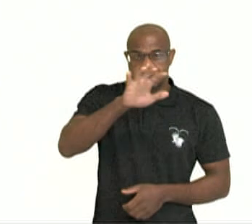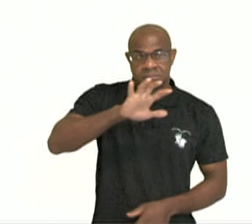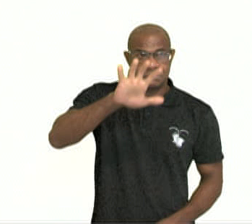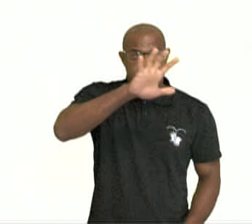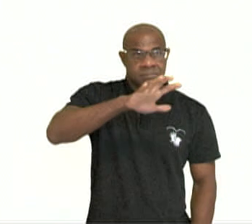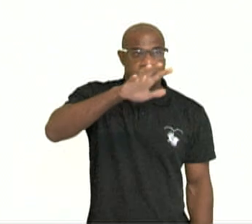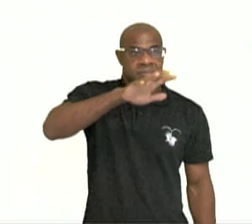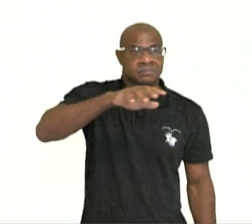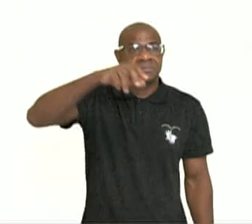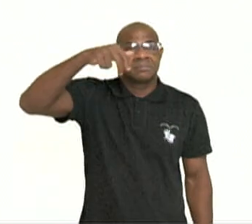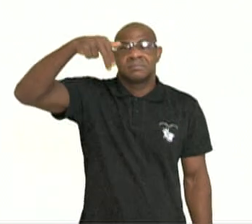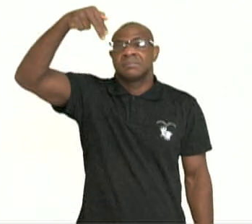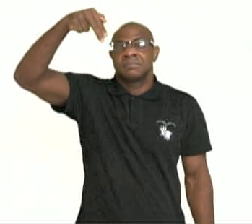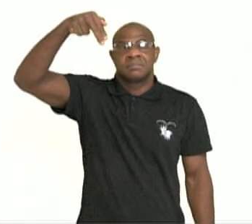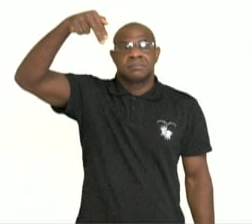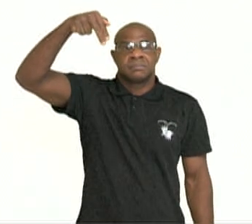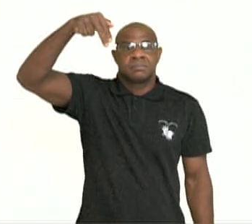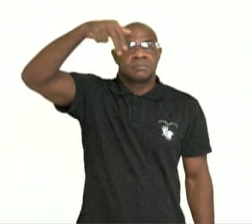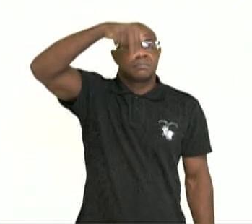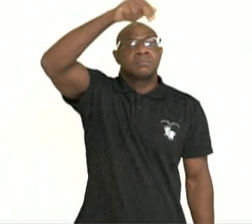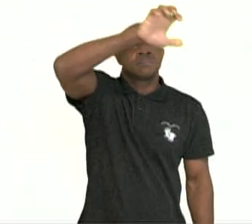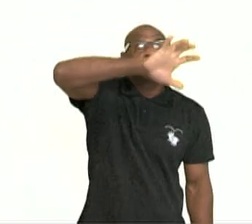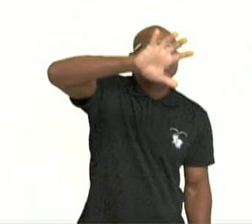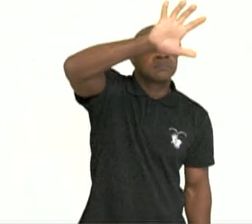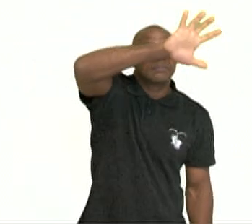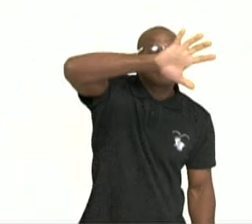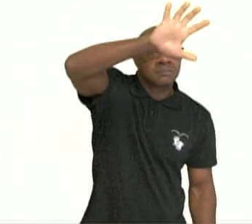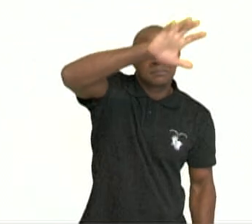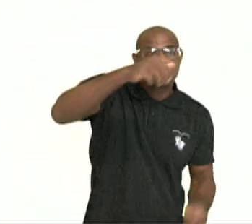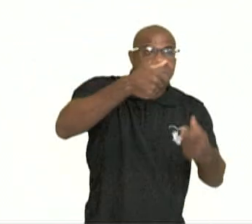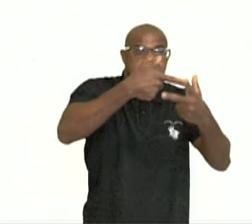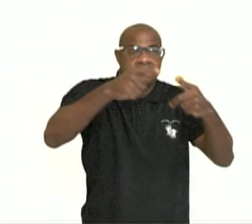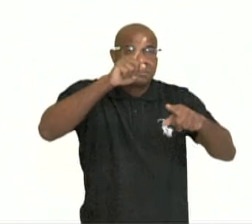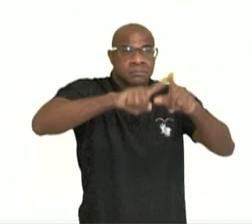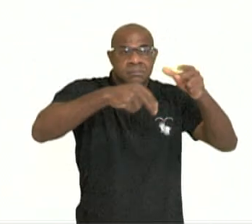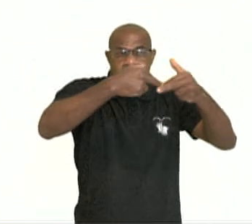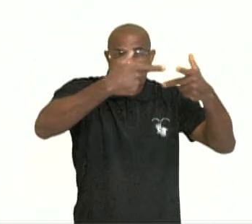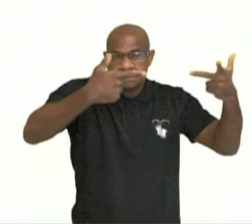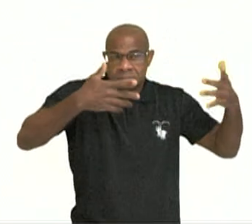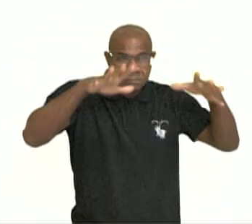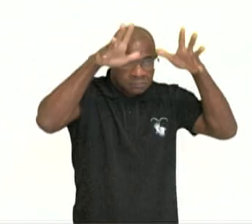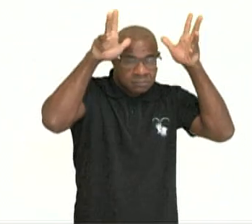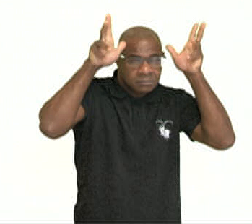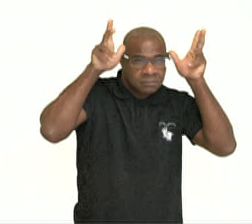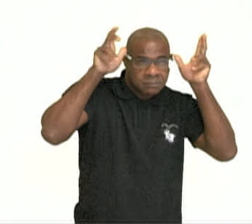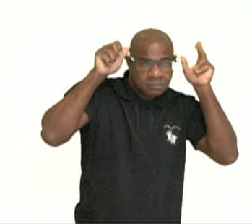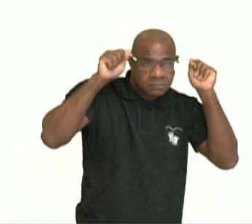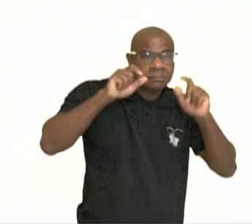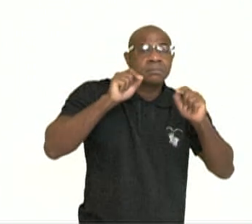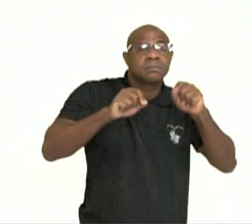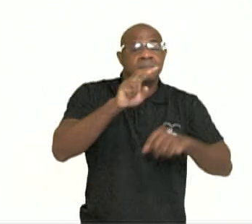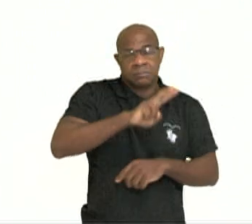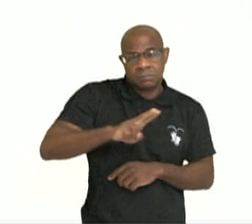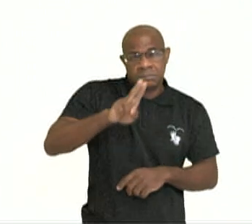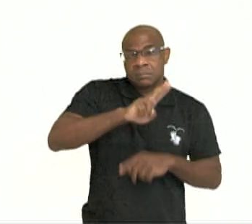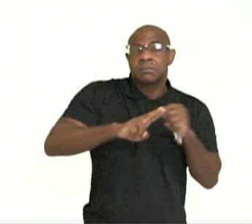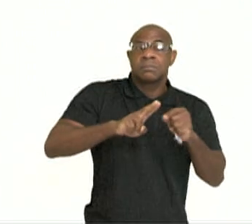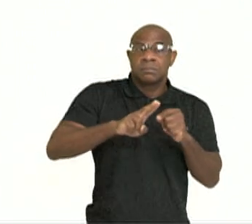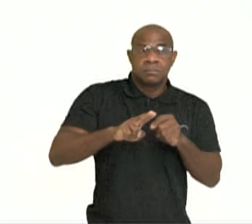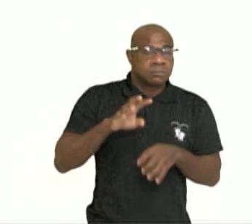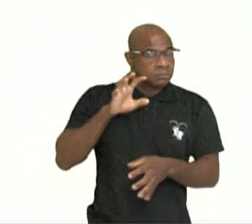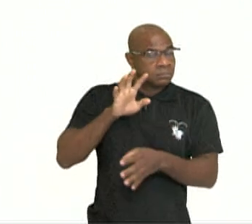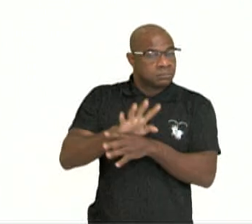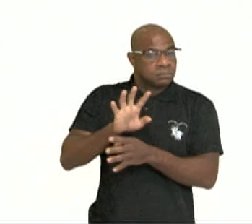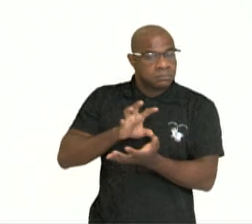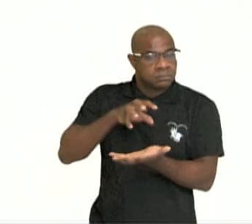do Brasil, alguns recursos da floresta amazônica são utilizados de maneira o quê?